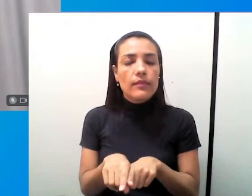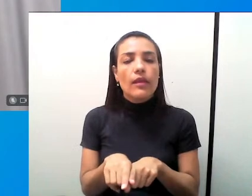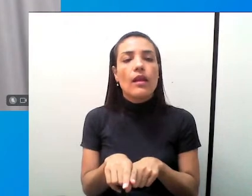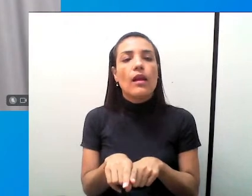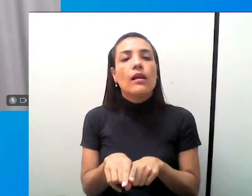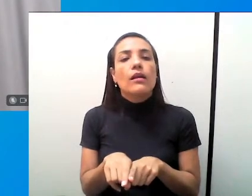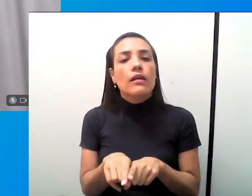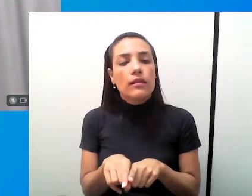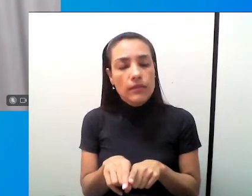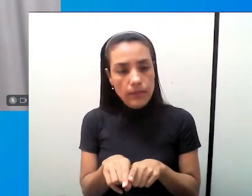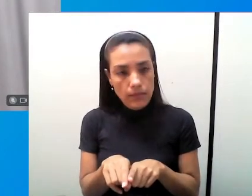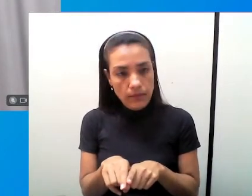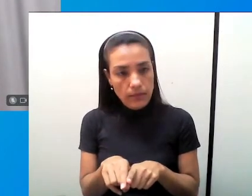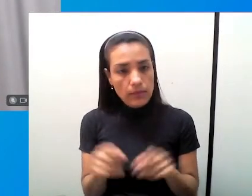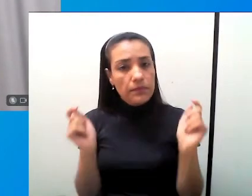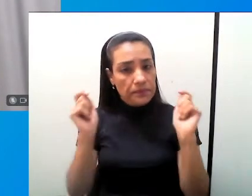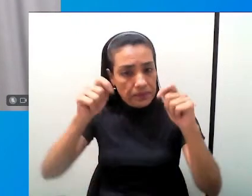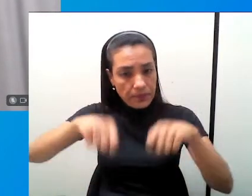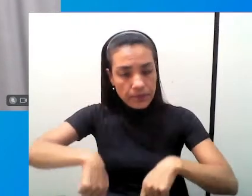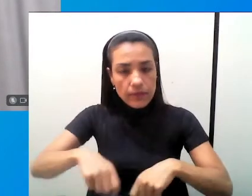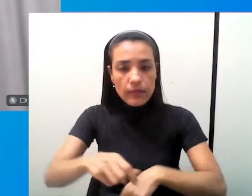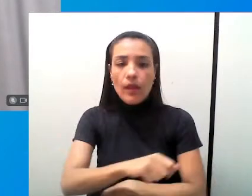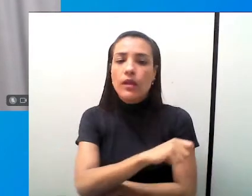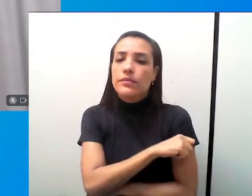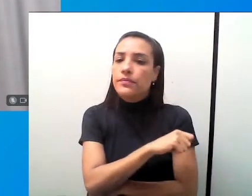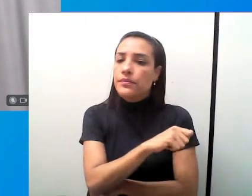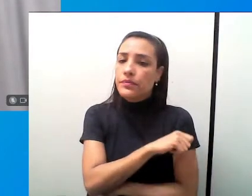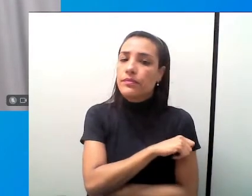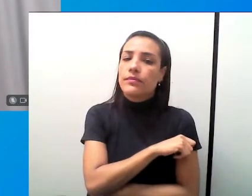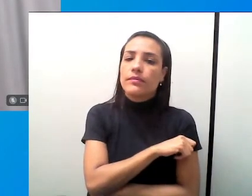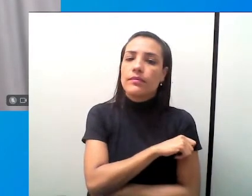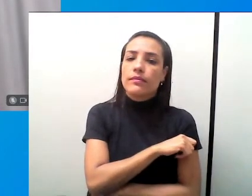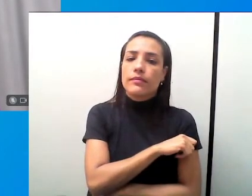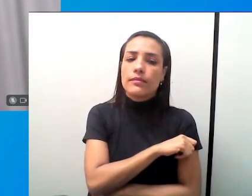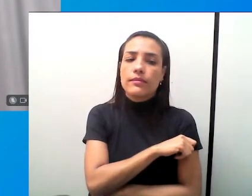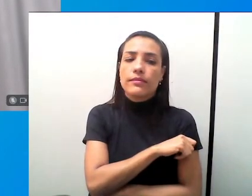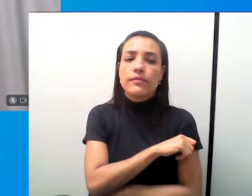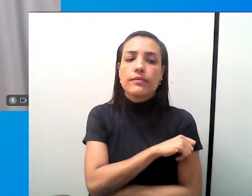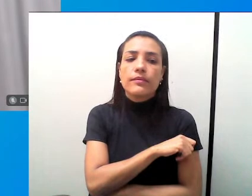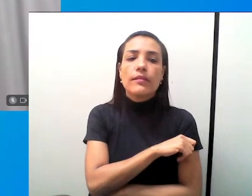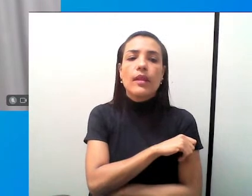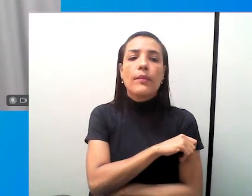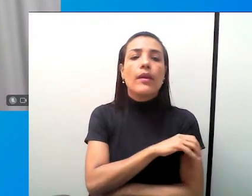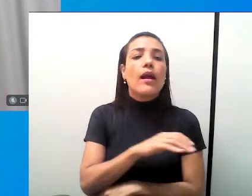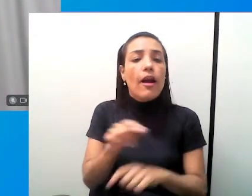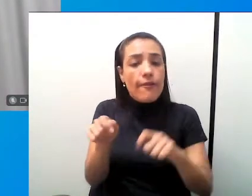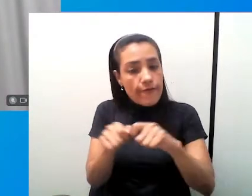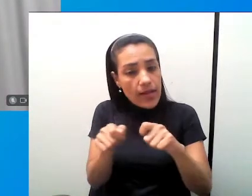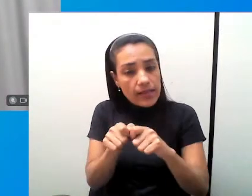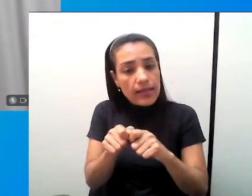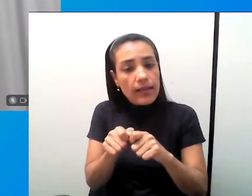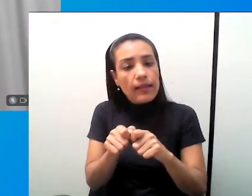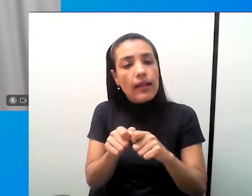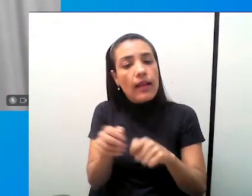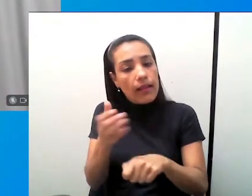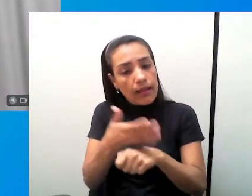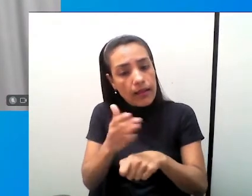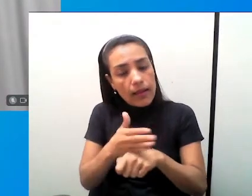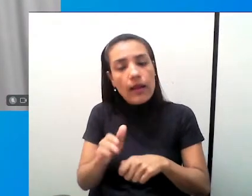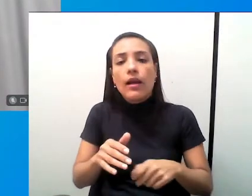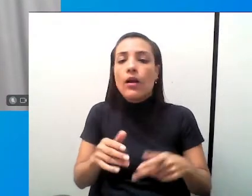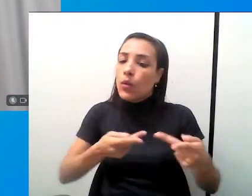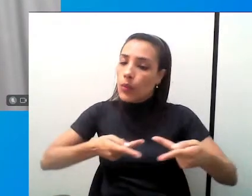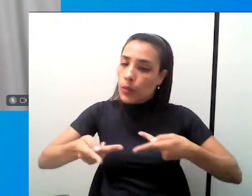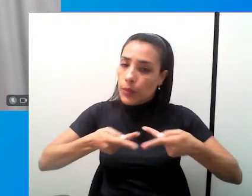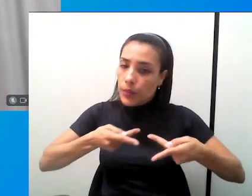à disponibilidade dos alunos para realização dos projetos. Isso em decorrência, né, porque